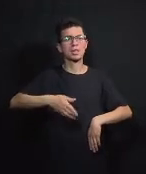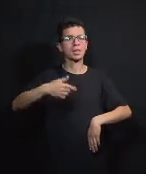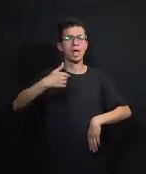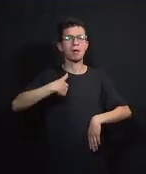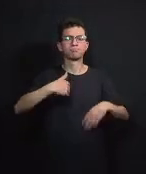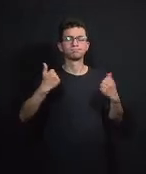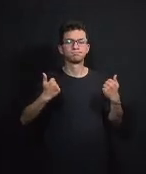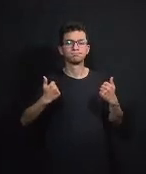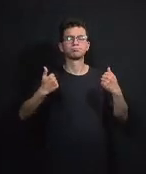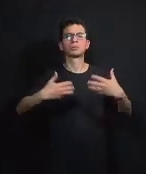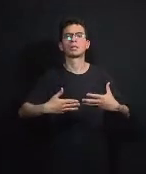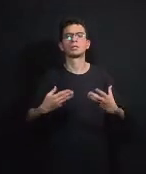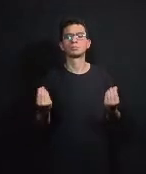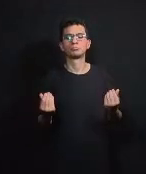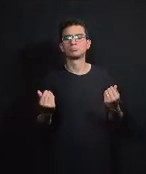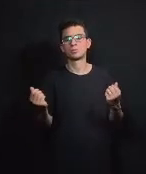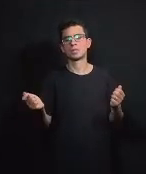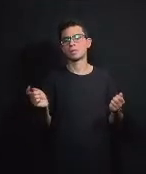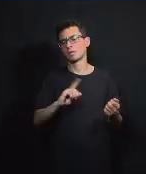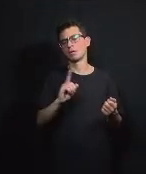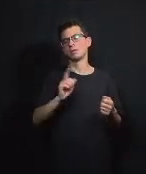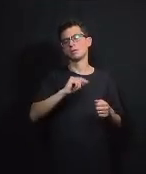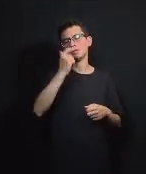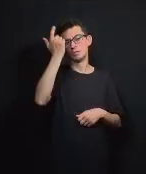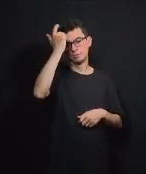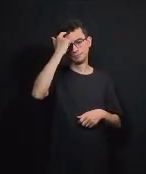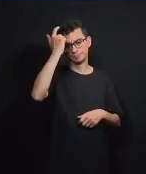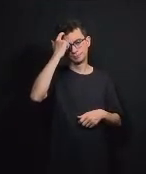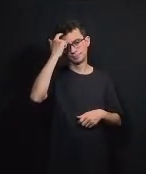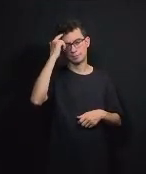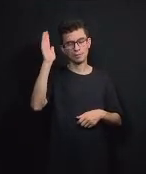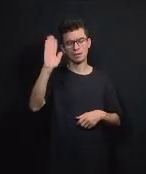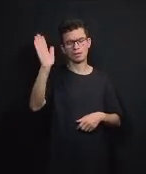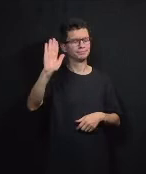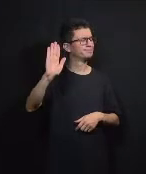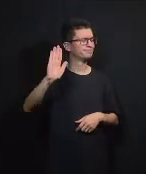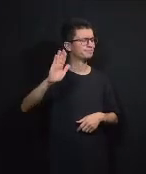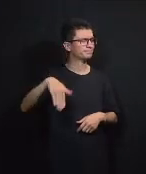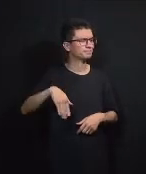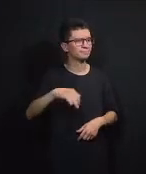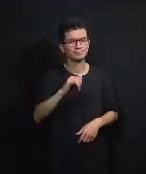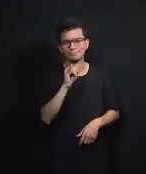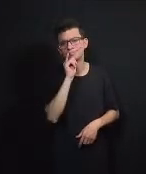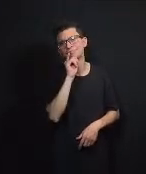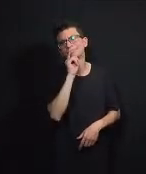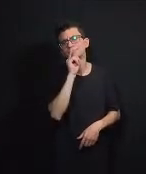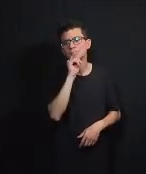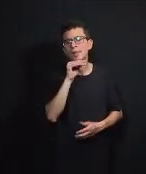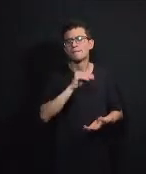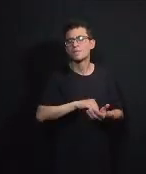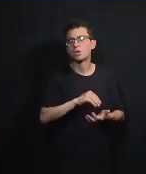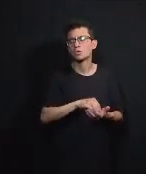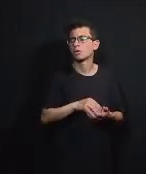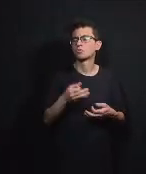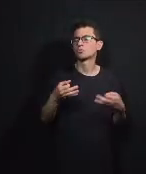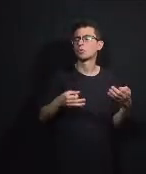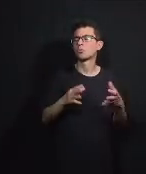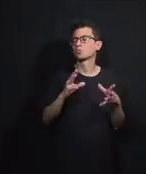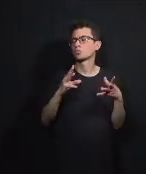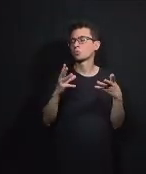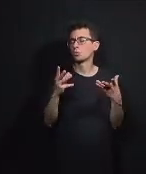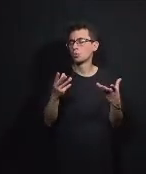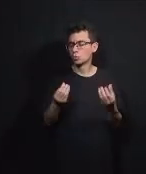que essas coisas, se alguém quiser perguntar, essas coisas estão meio em jogo hoje por força